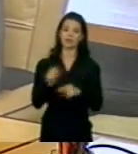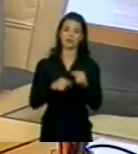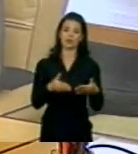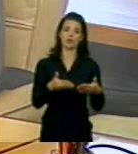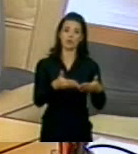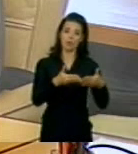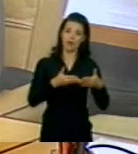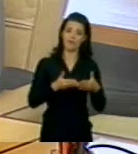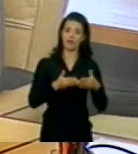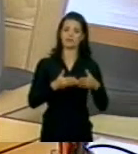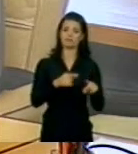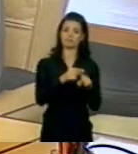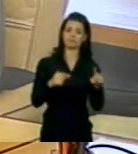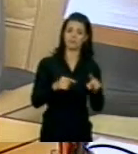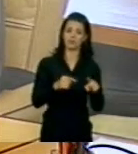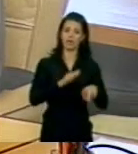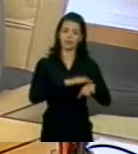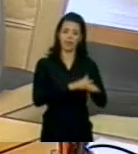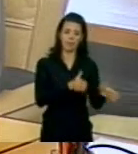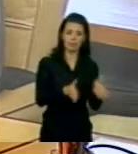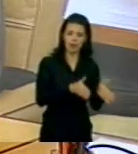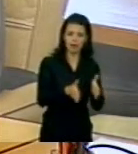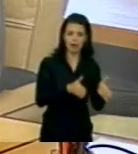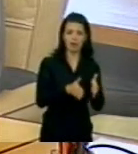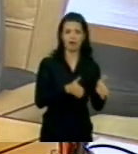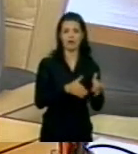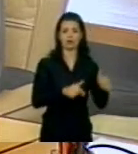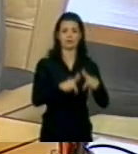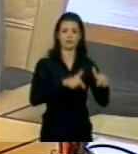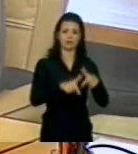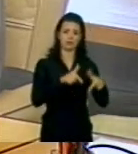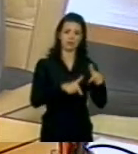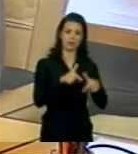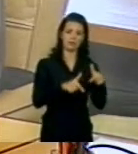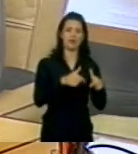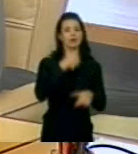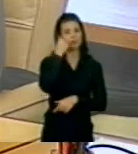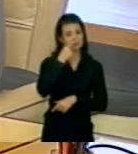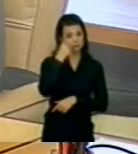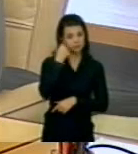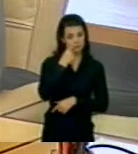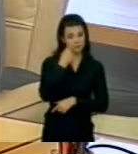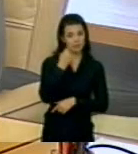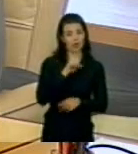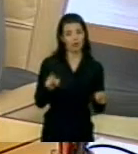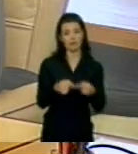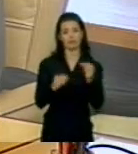afastamento temporário do exercício do mandato parlamentar constitui clara inovação jurídica